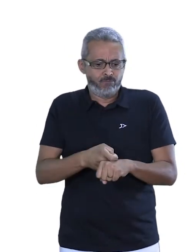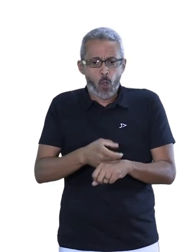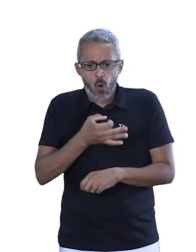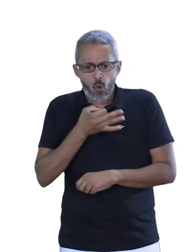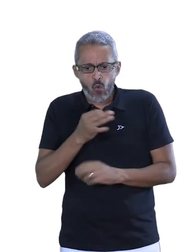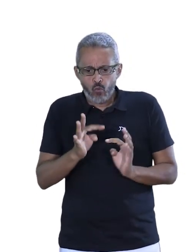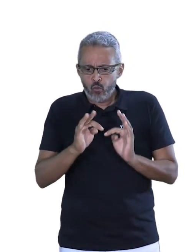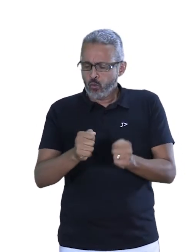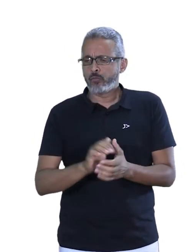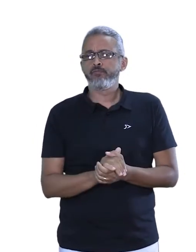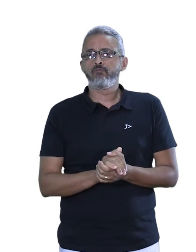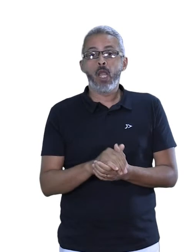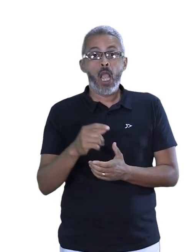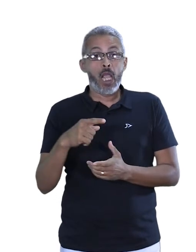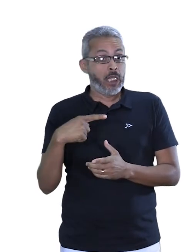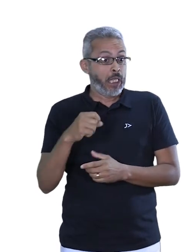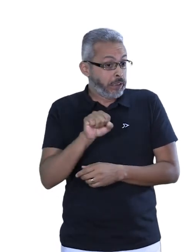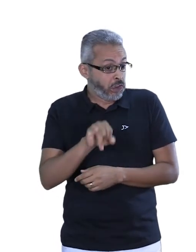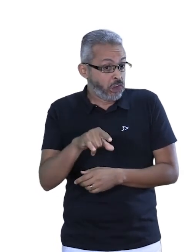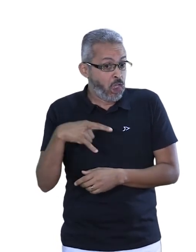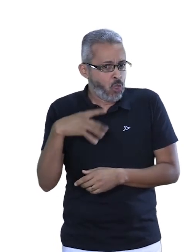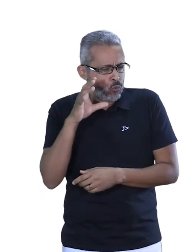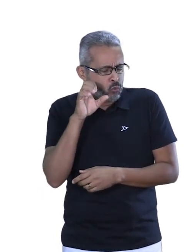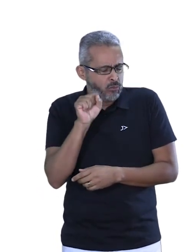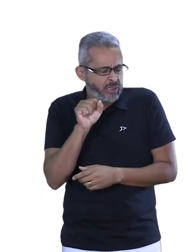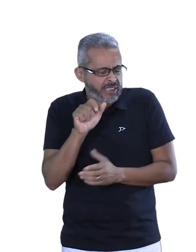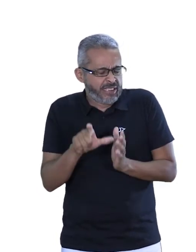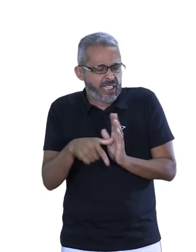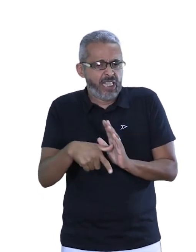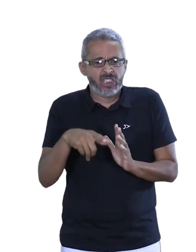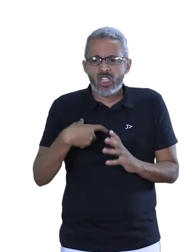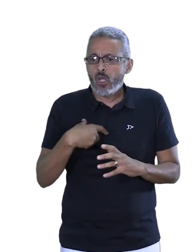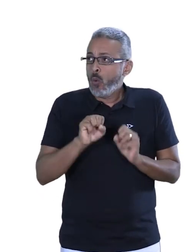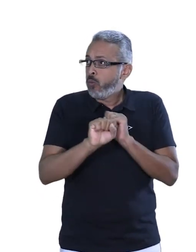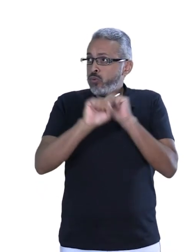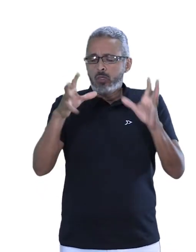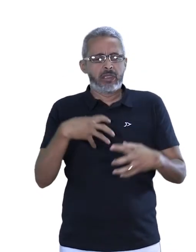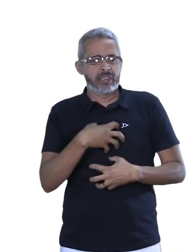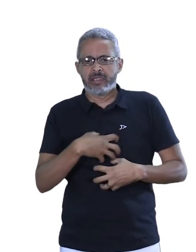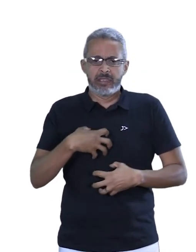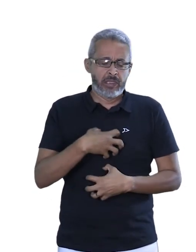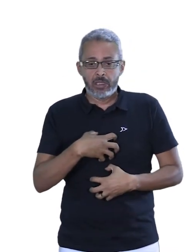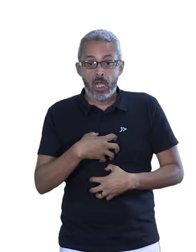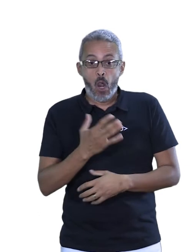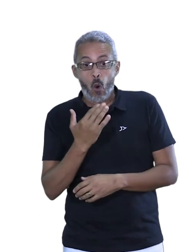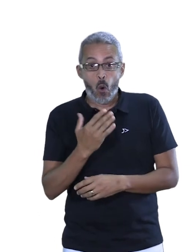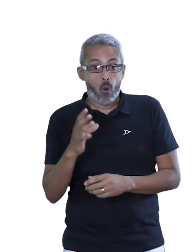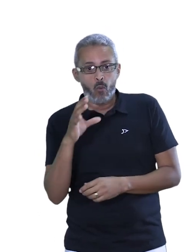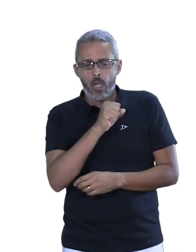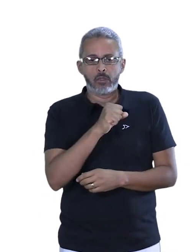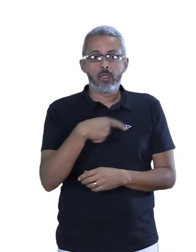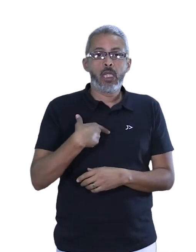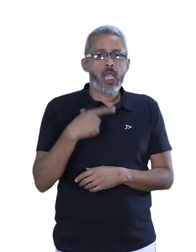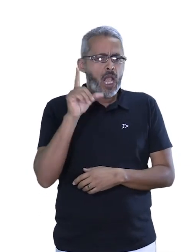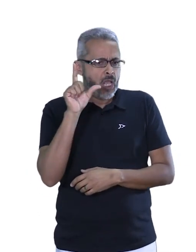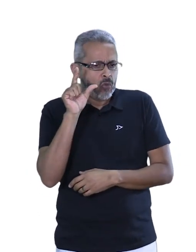para tudo. Diz que quando eu durmo tarde, acordo mal-humorada. Tomo café correndo e acabo ficando